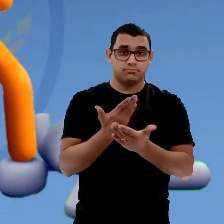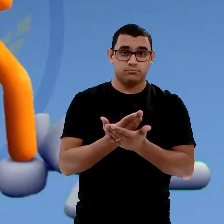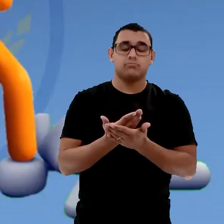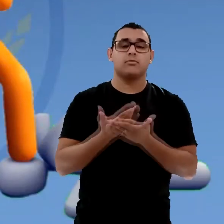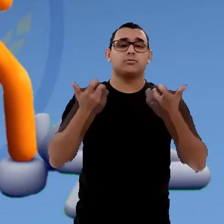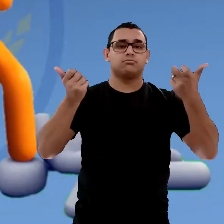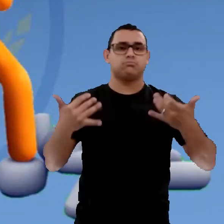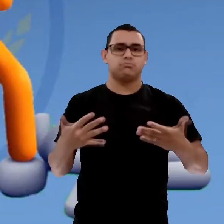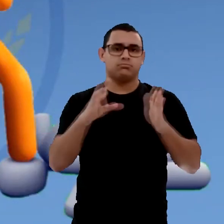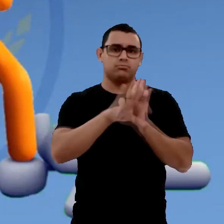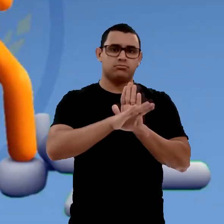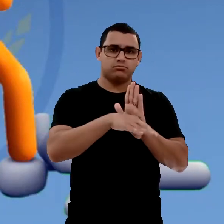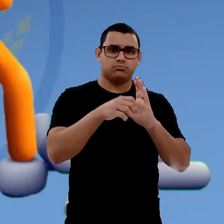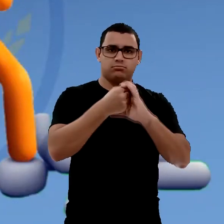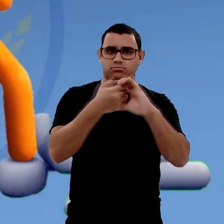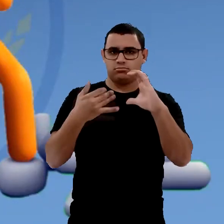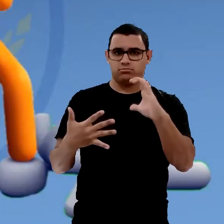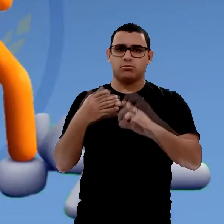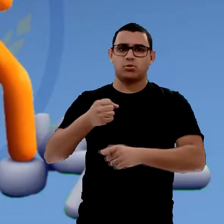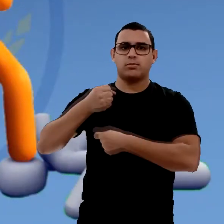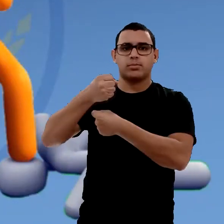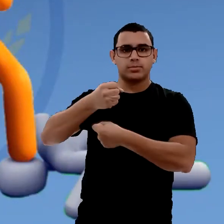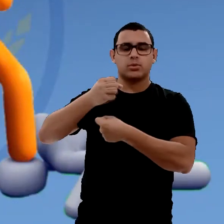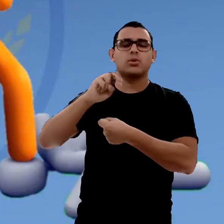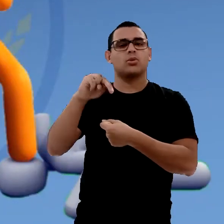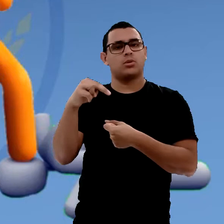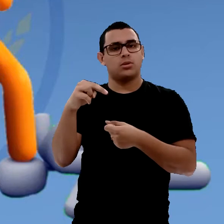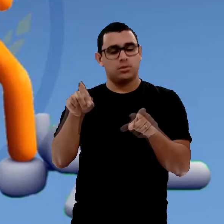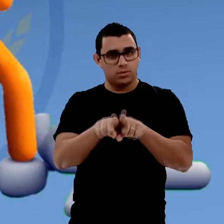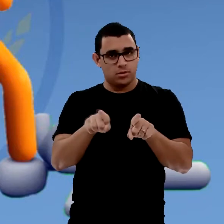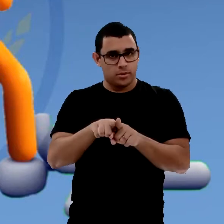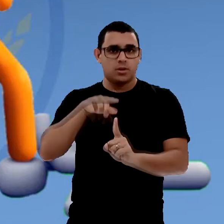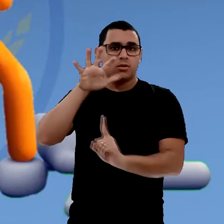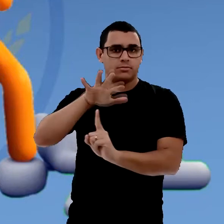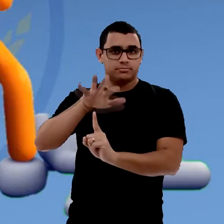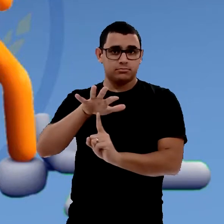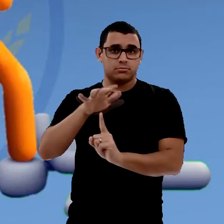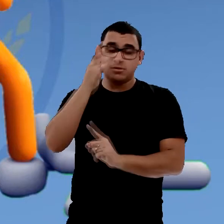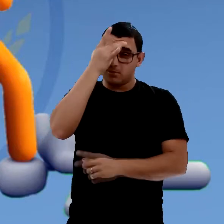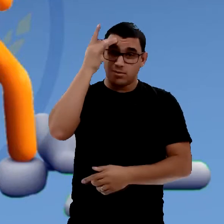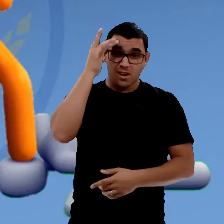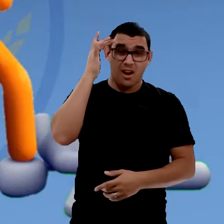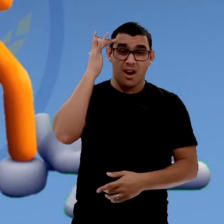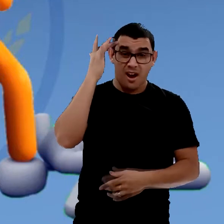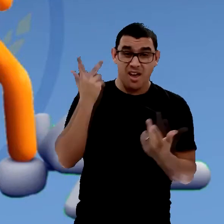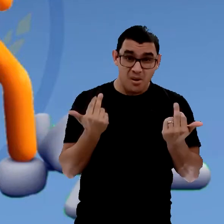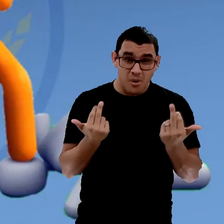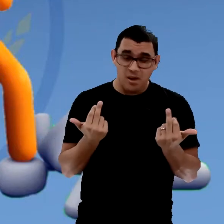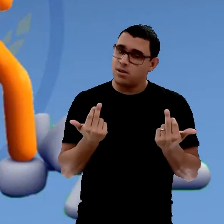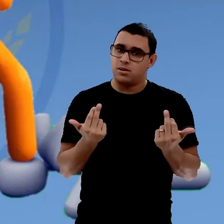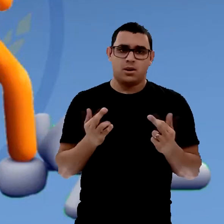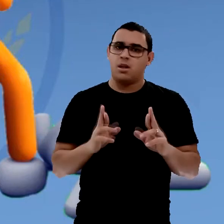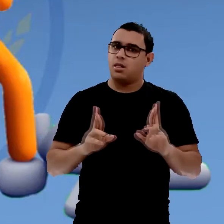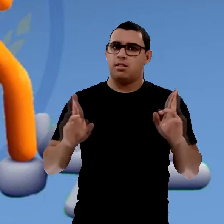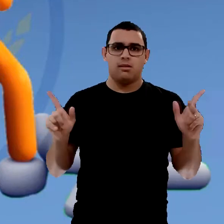Essa aula vai abordar conceitos e características sobre poder e dominação, que apesar de muita gente achar que é a mesma coisa, mas